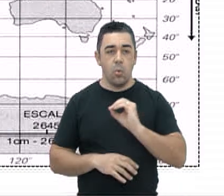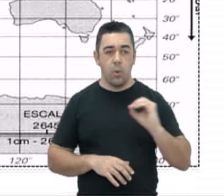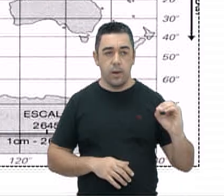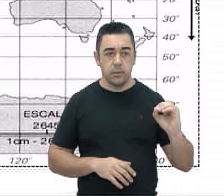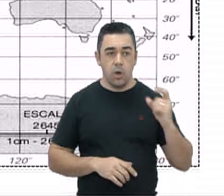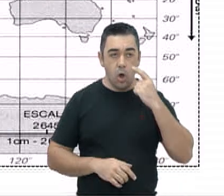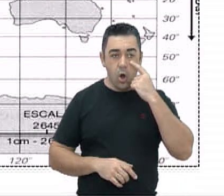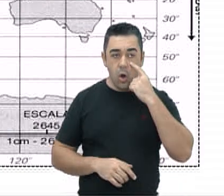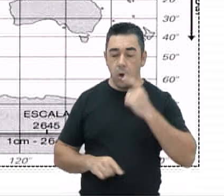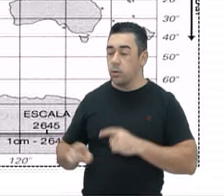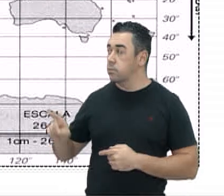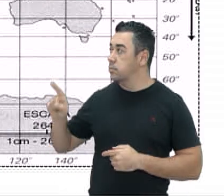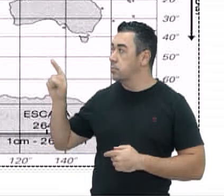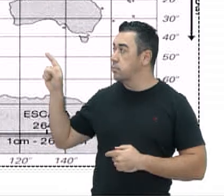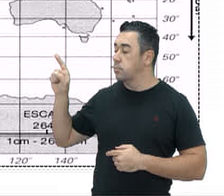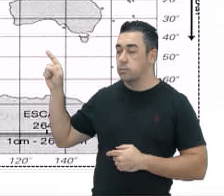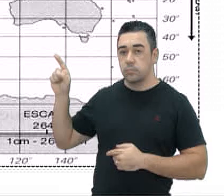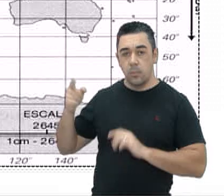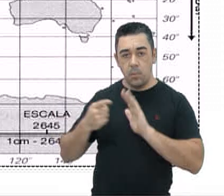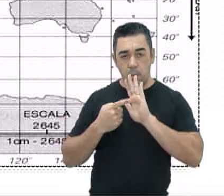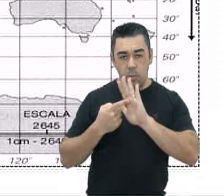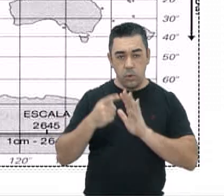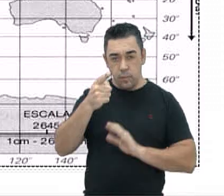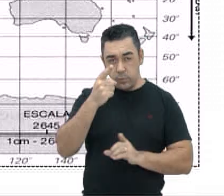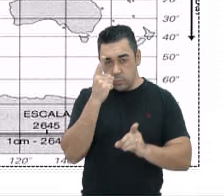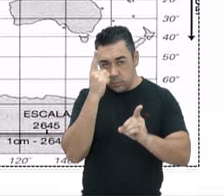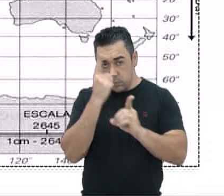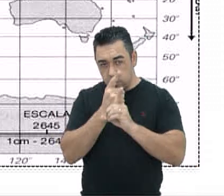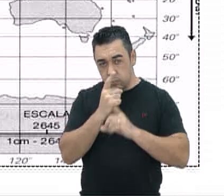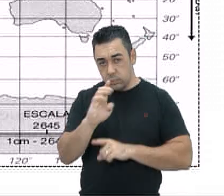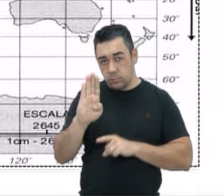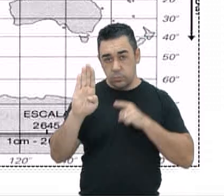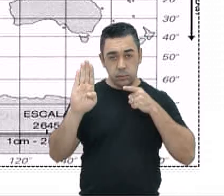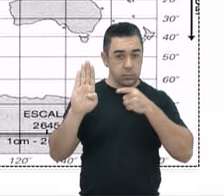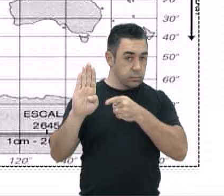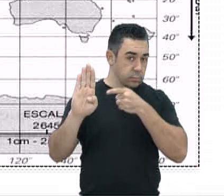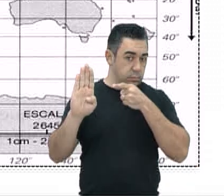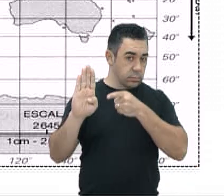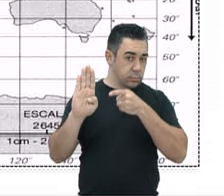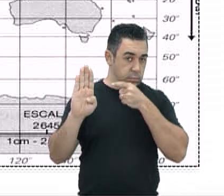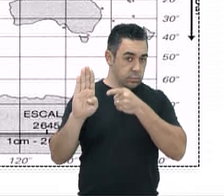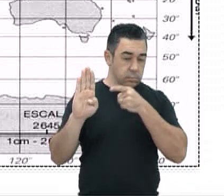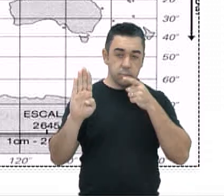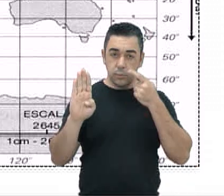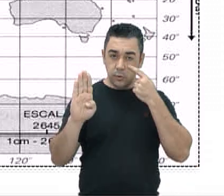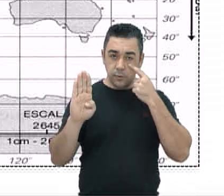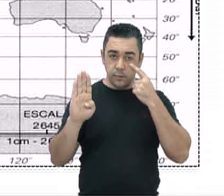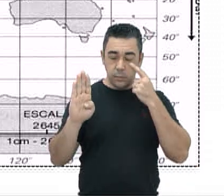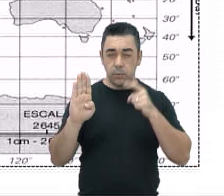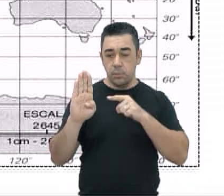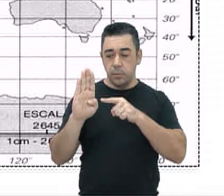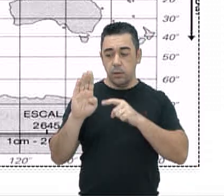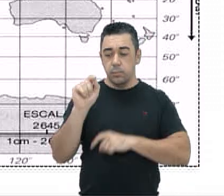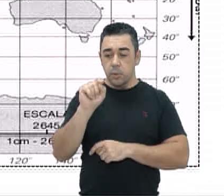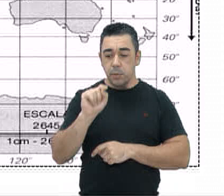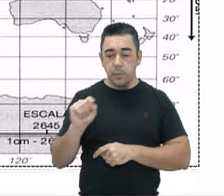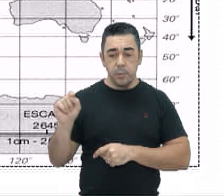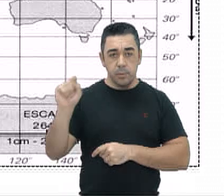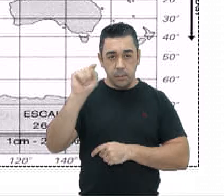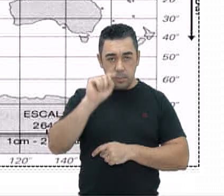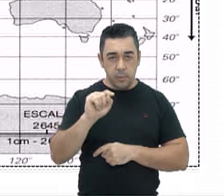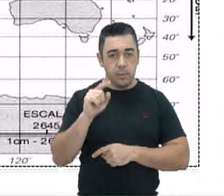colocar aqui o planisfério para você, identificando o ponto B. Ó. Você pode ver que o ponto B está pontilhado,